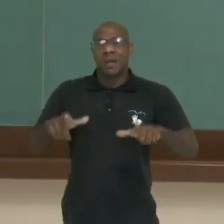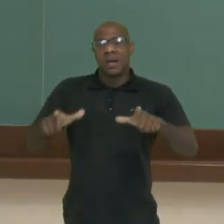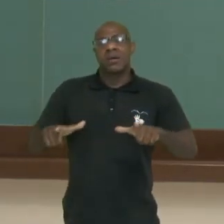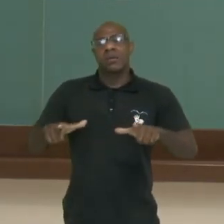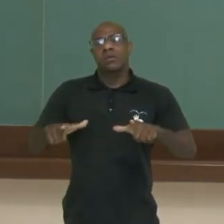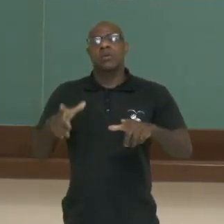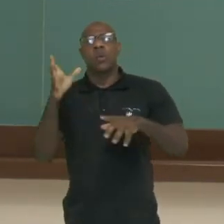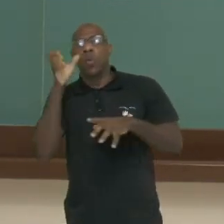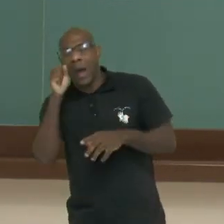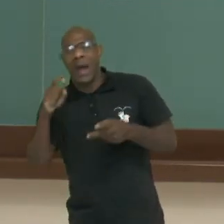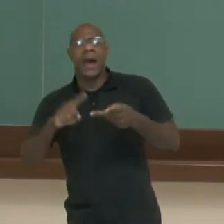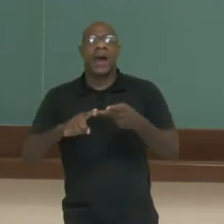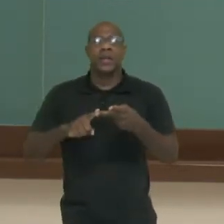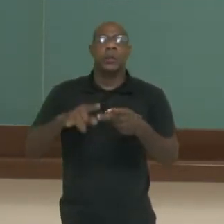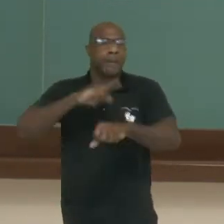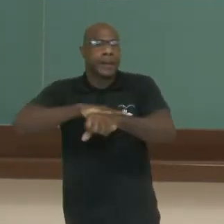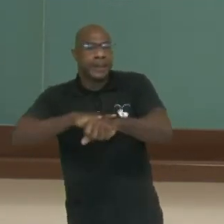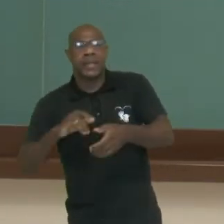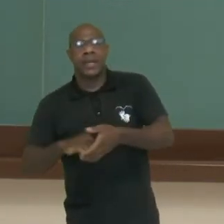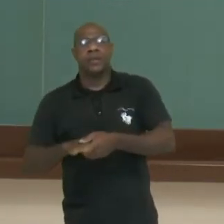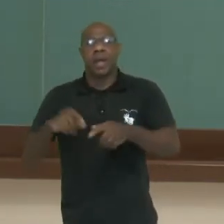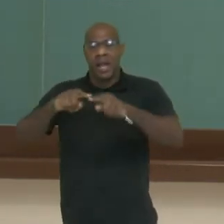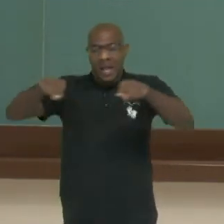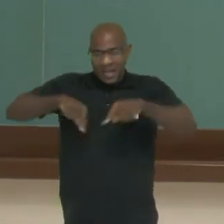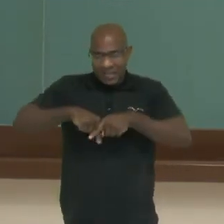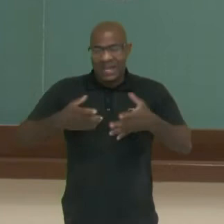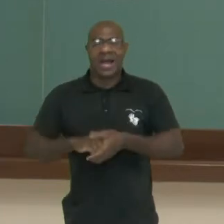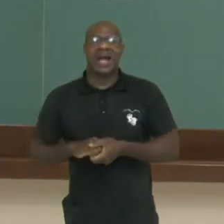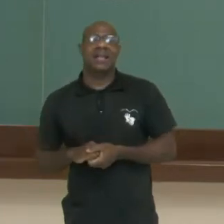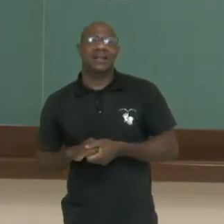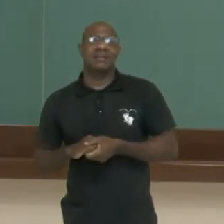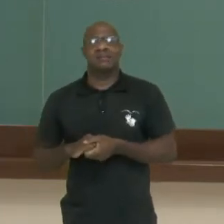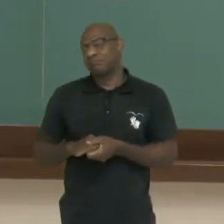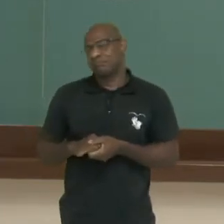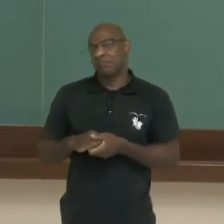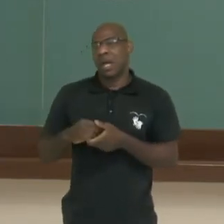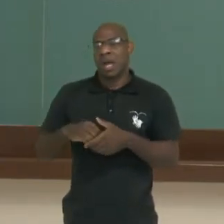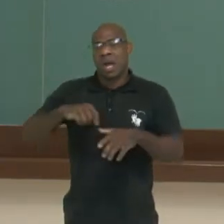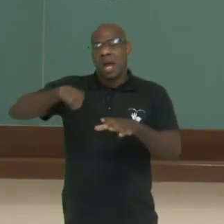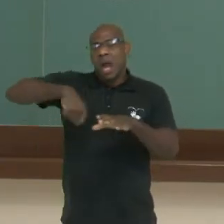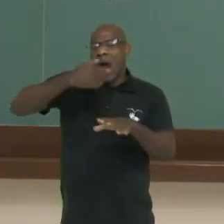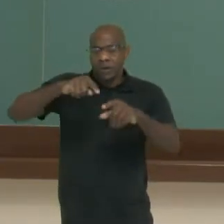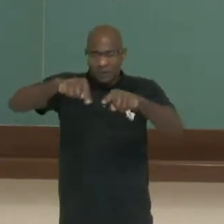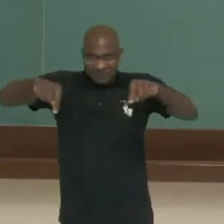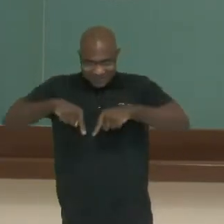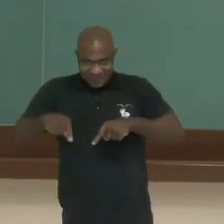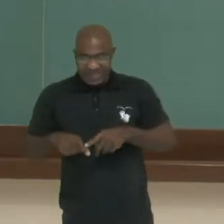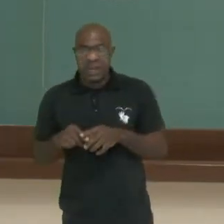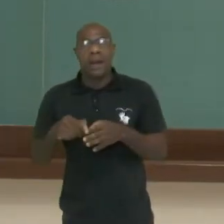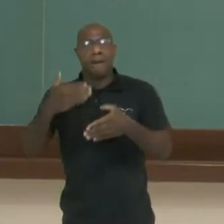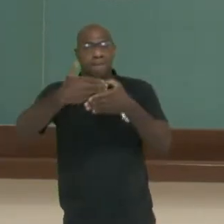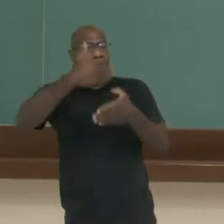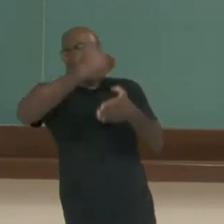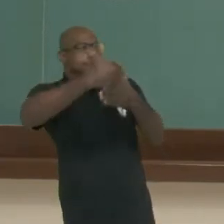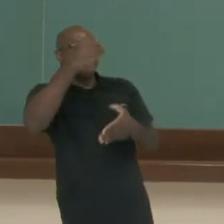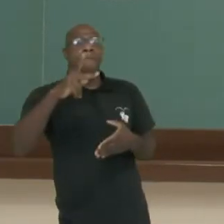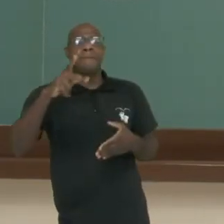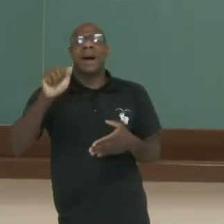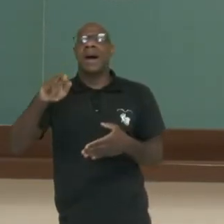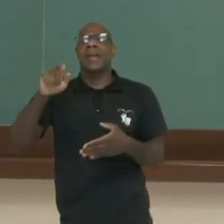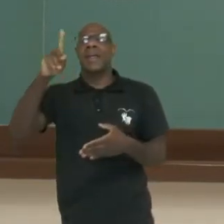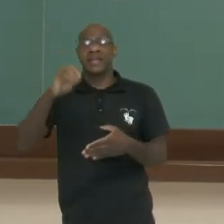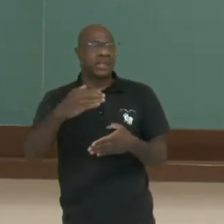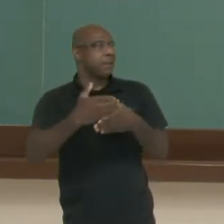casa, como quarto, banheiro, a sala, o jardim, né, ou a parede, se você vai pintar a parede, quer